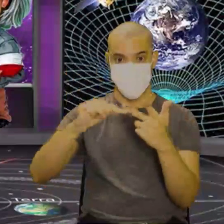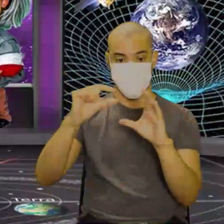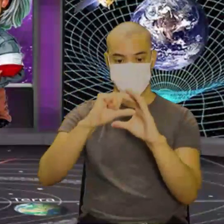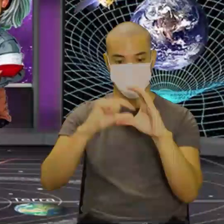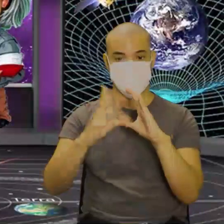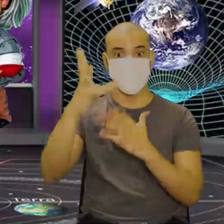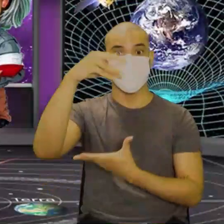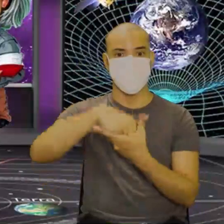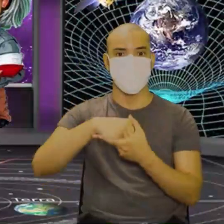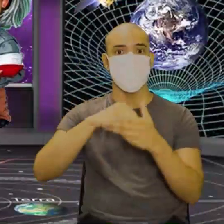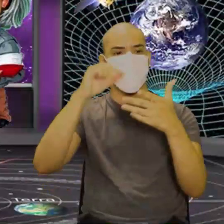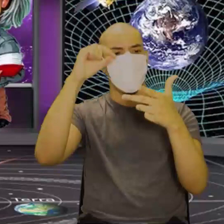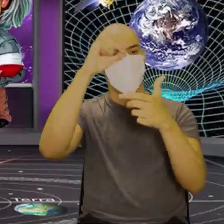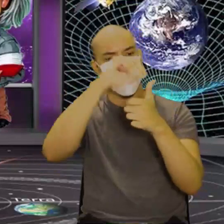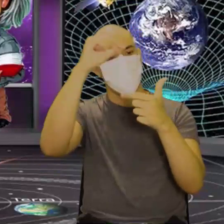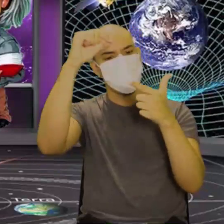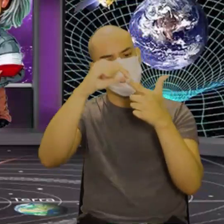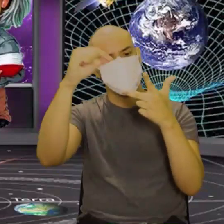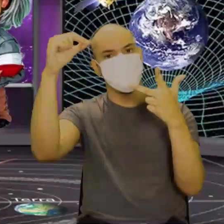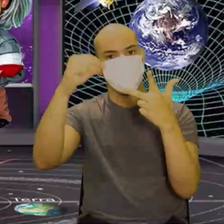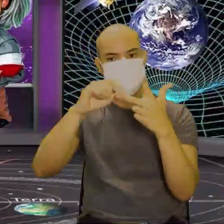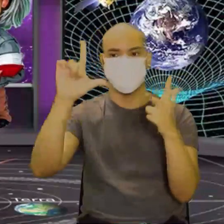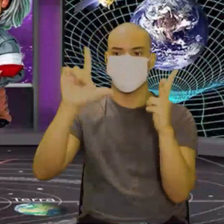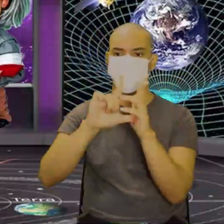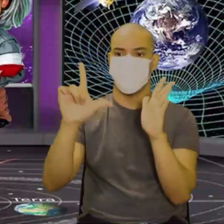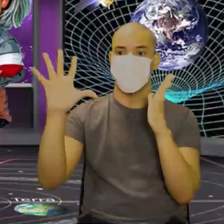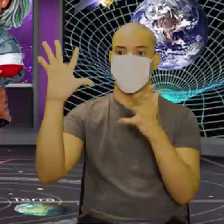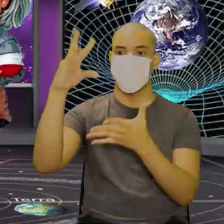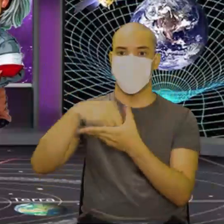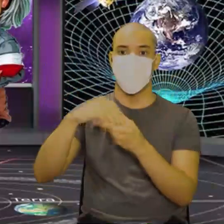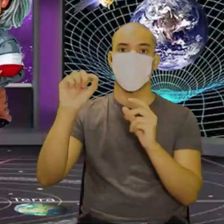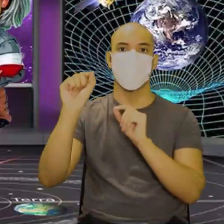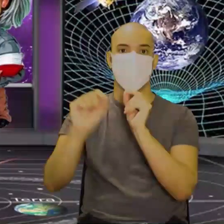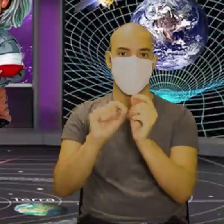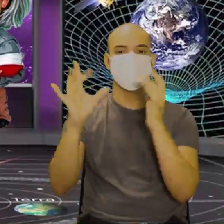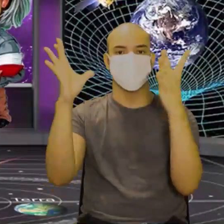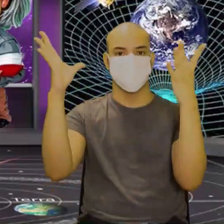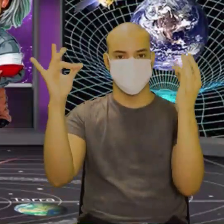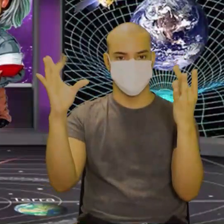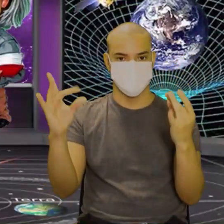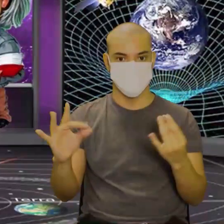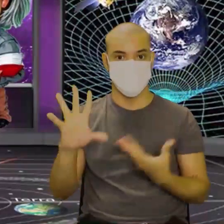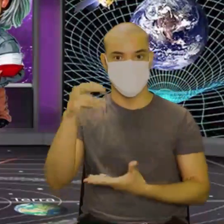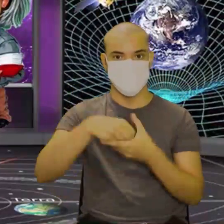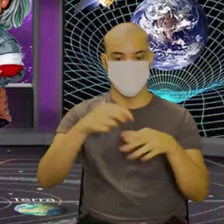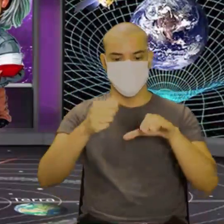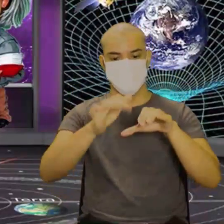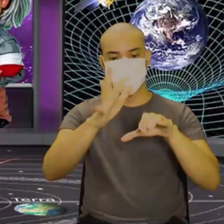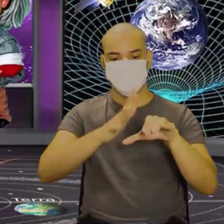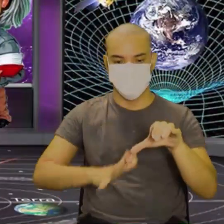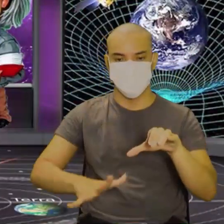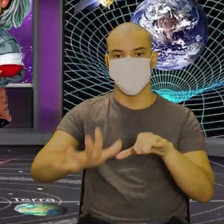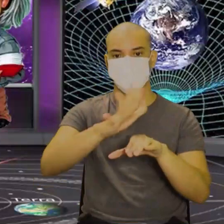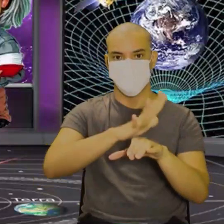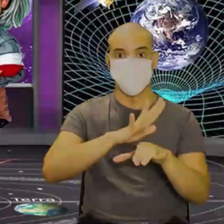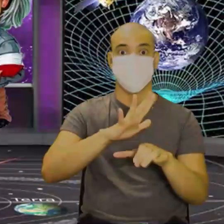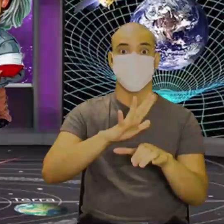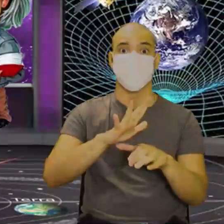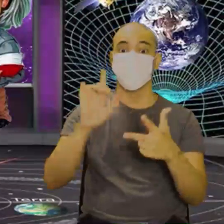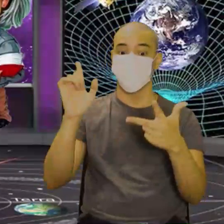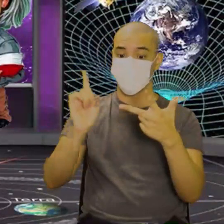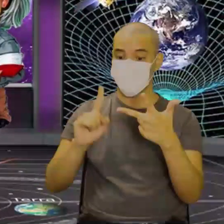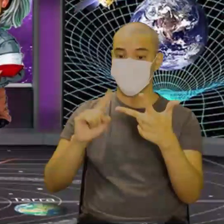componente desse daí ele tem uma função específica dentro dos circuitos eletrônicos, certo? O capacitor não